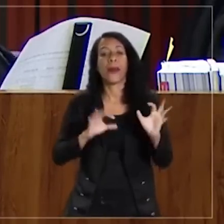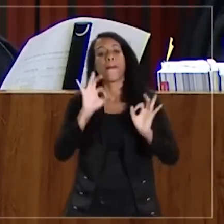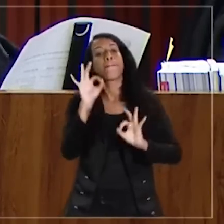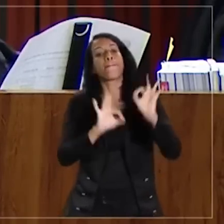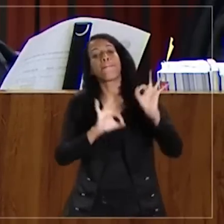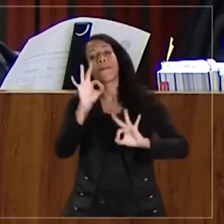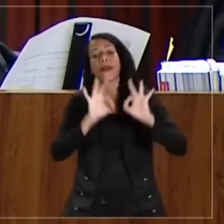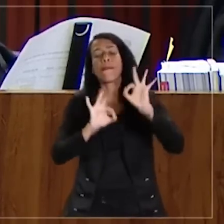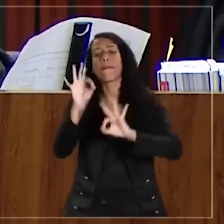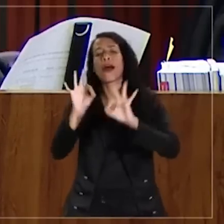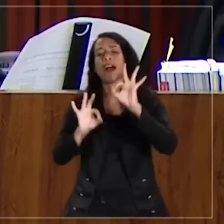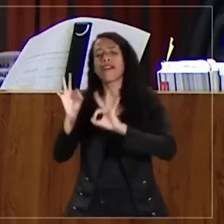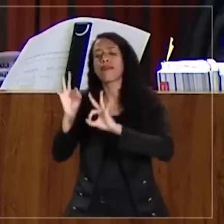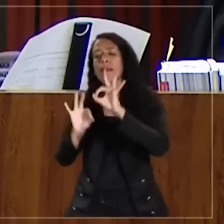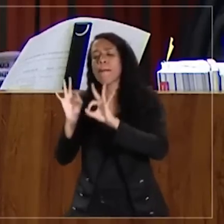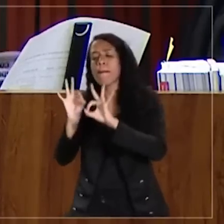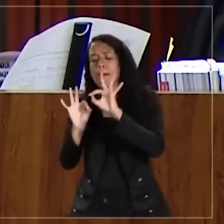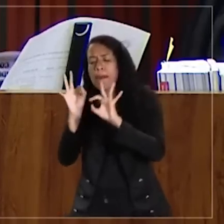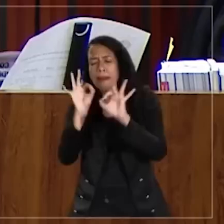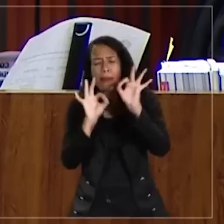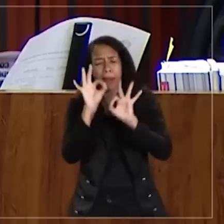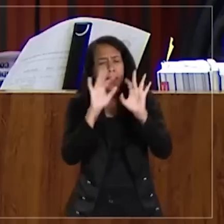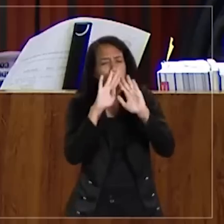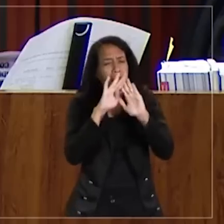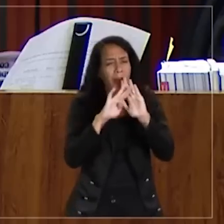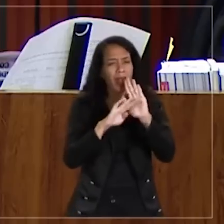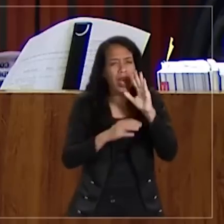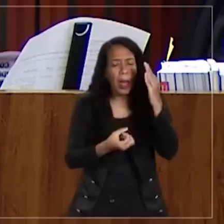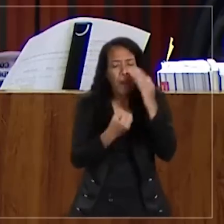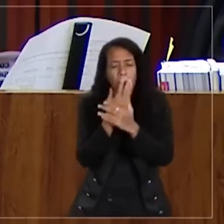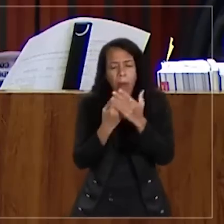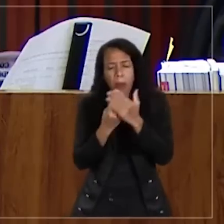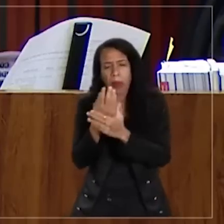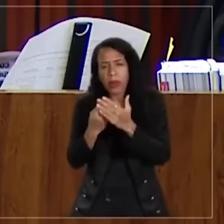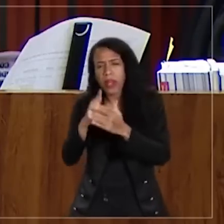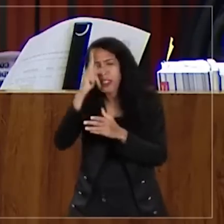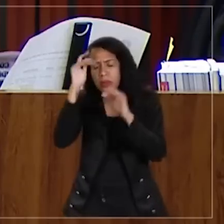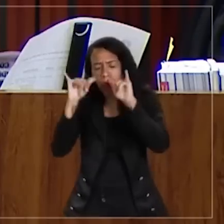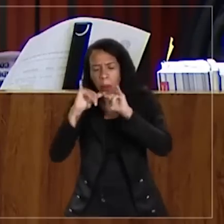preparar tudo isso para imediatamente bombardear o